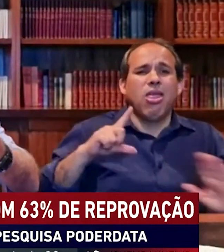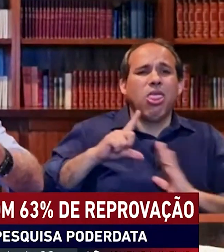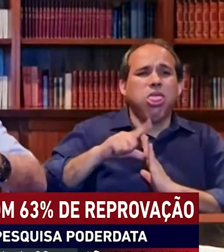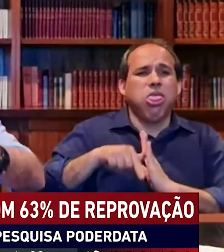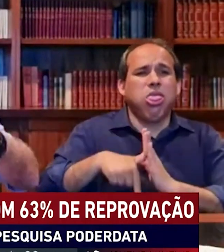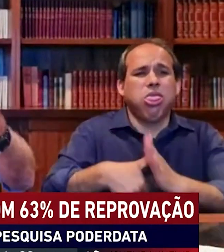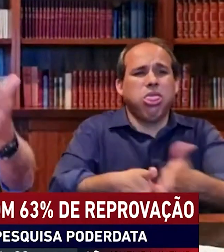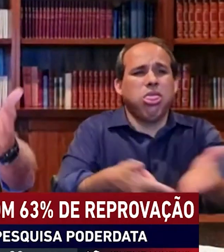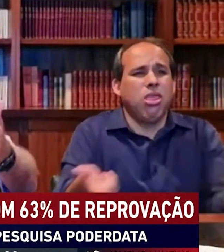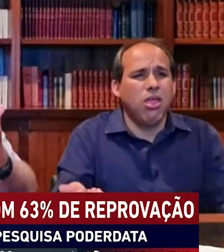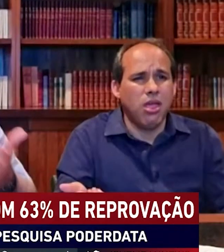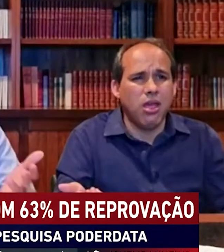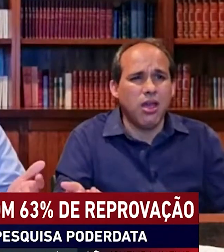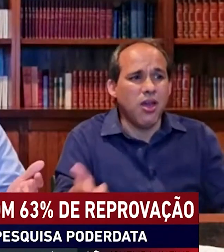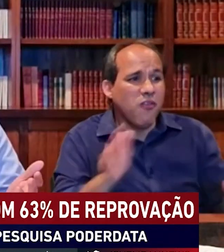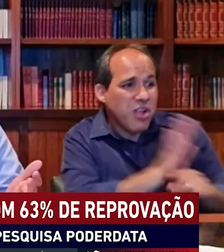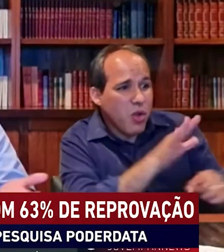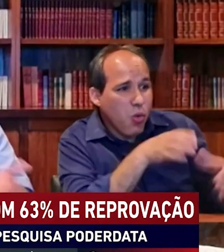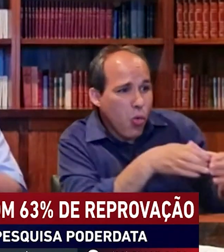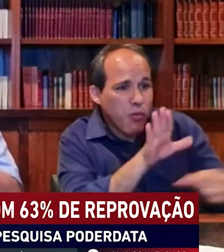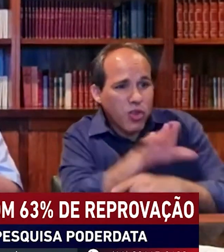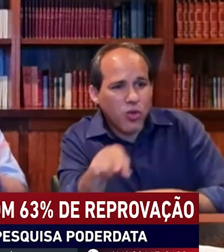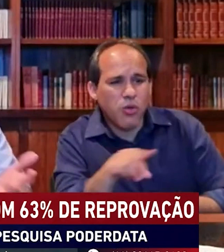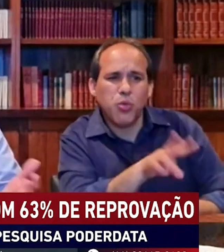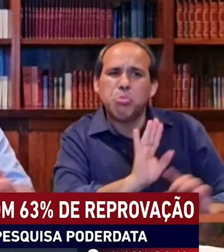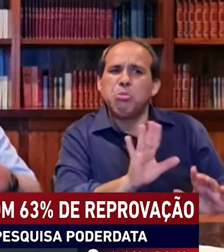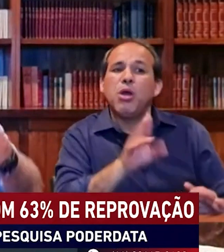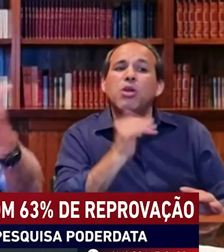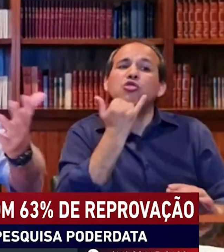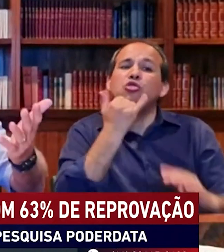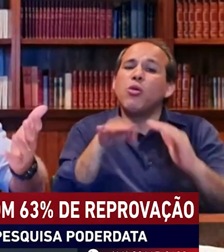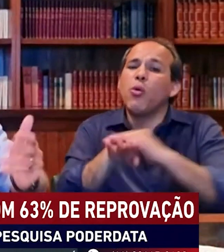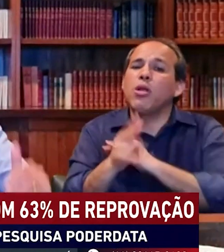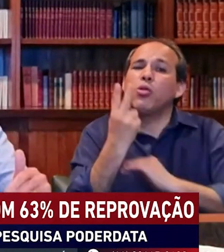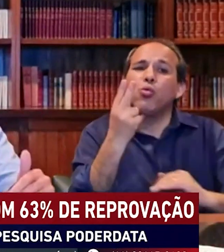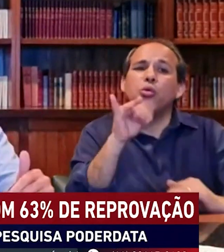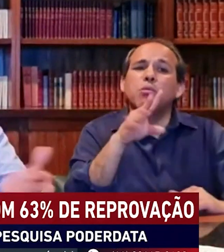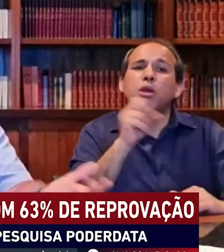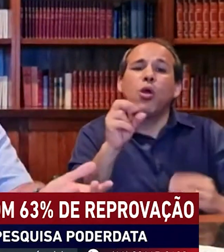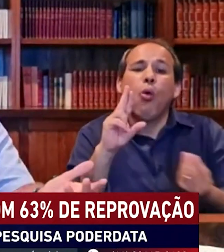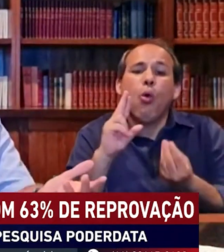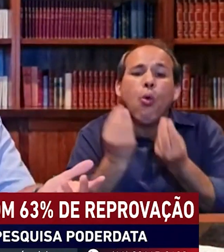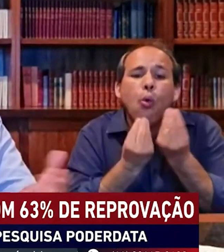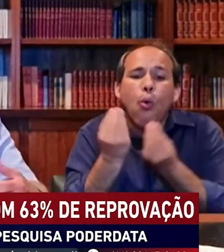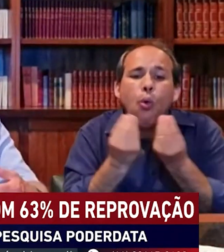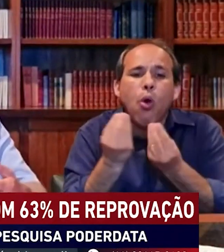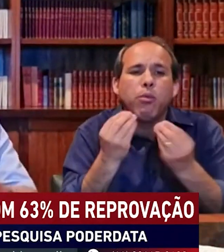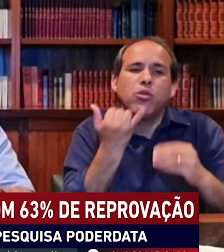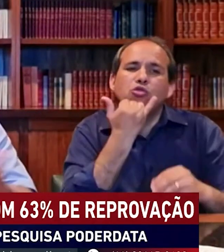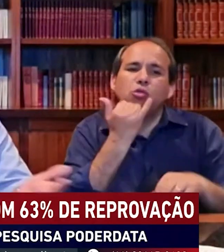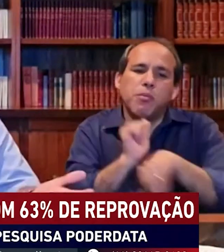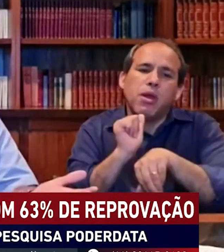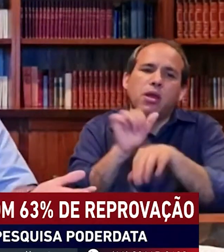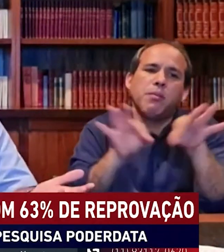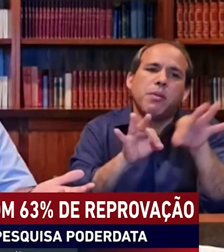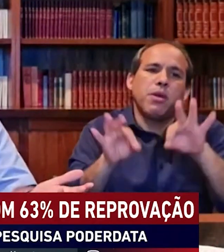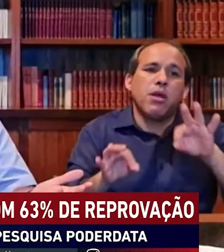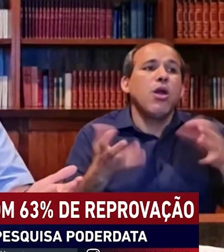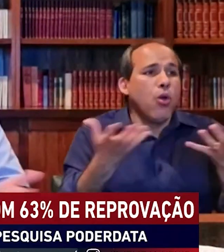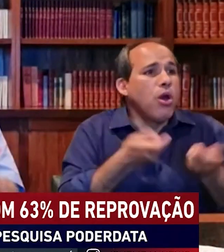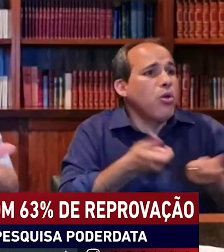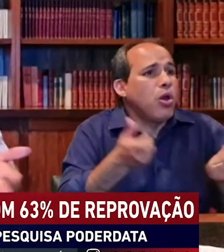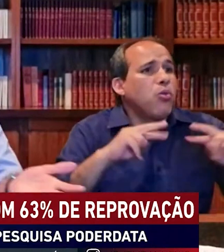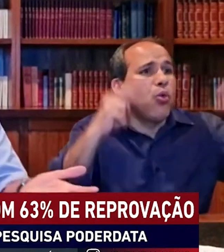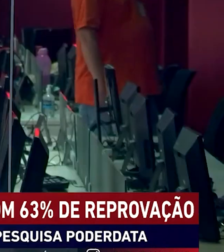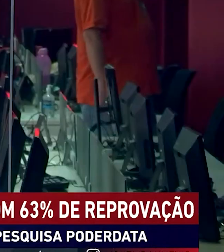não souberam responder. O governo Bolsonaro registrou forte alta de reprovação. Agora nós repercutimos